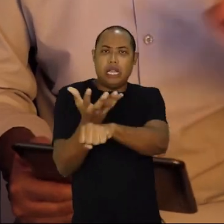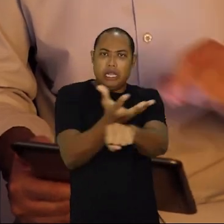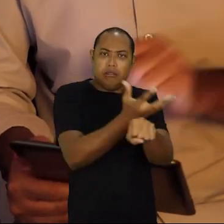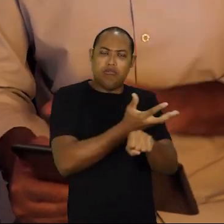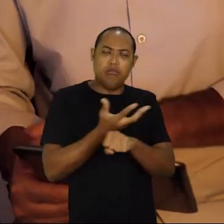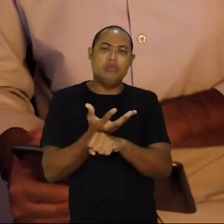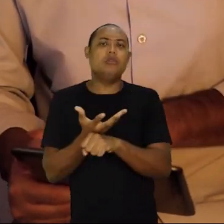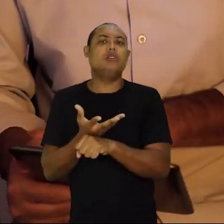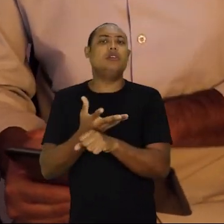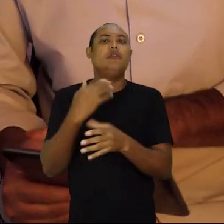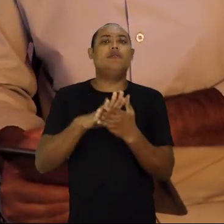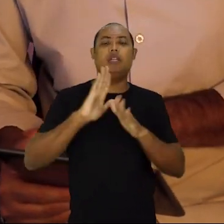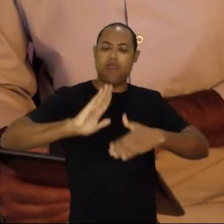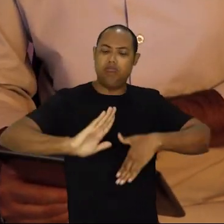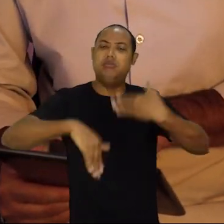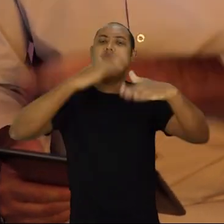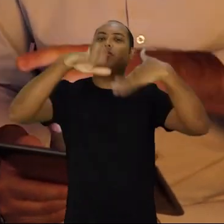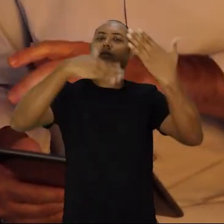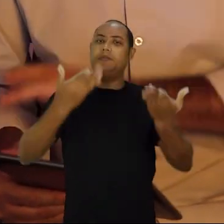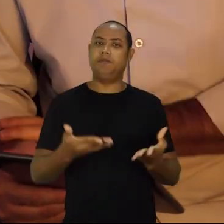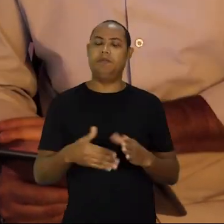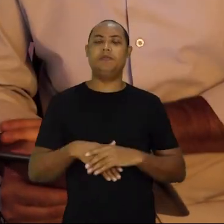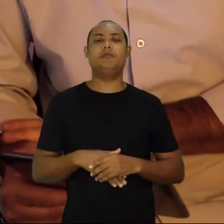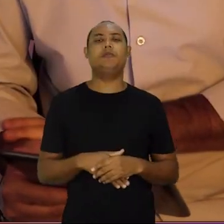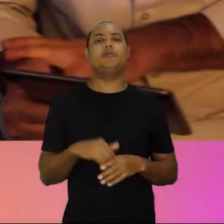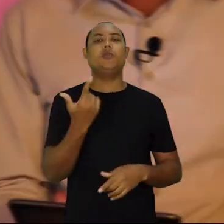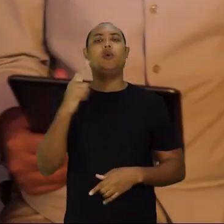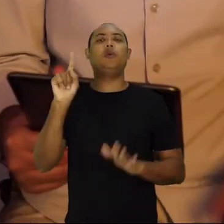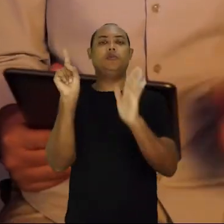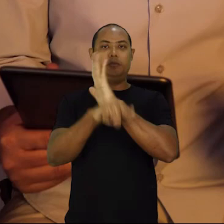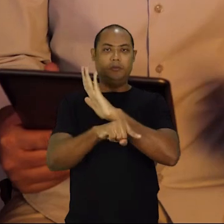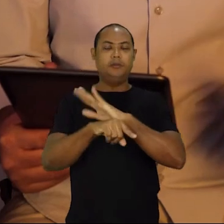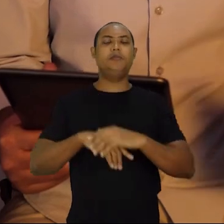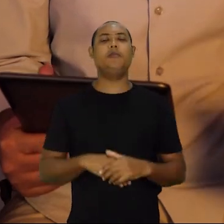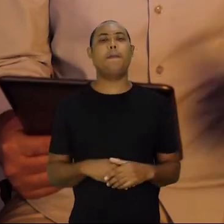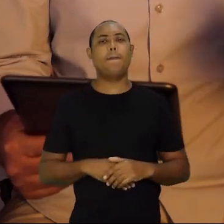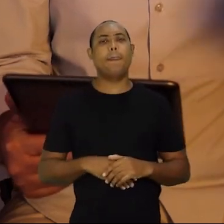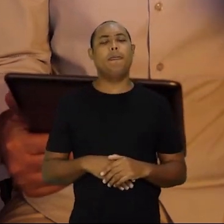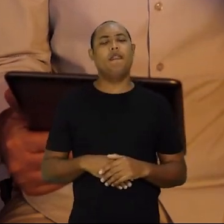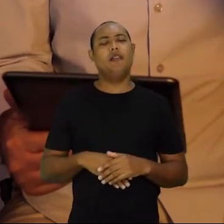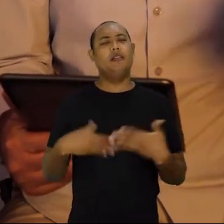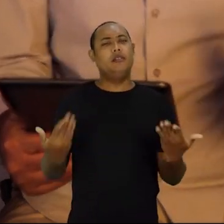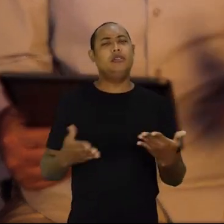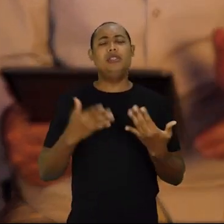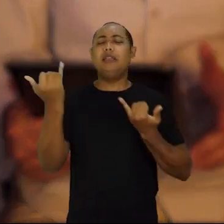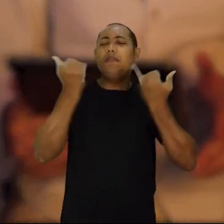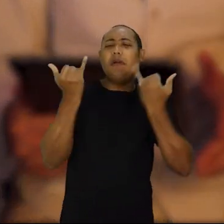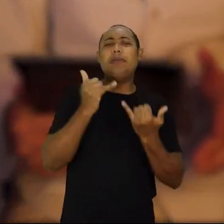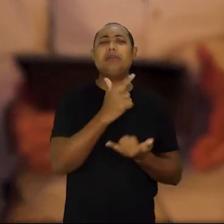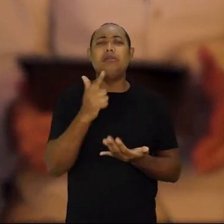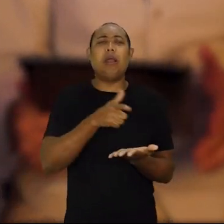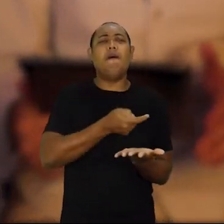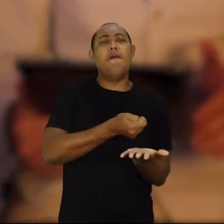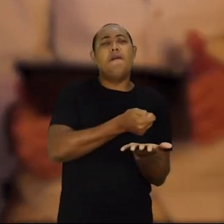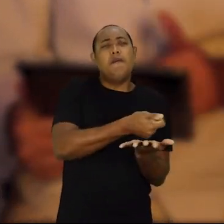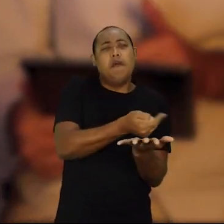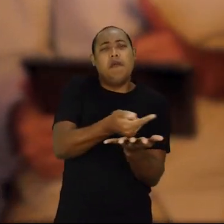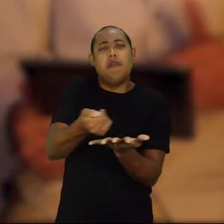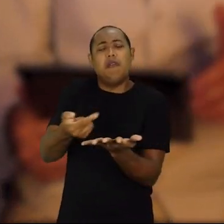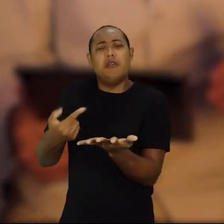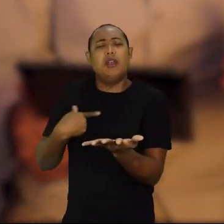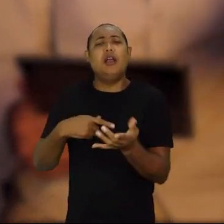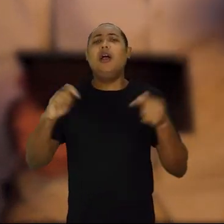que forma cada componente irá ser desenvolvido. Prosseguindo aqui. Nesse tempo de muita